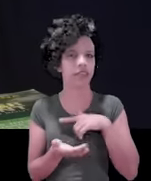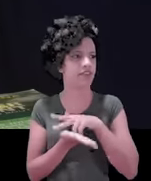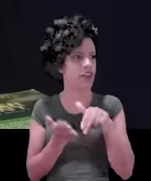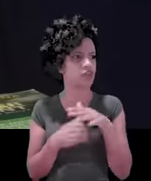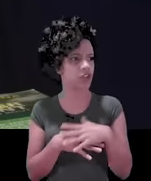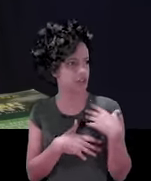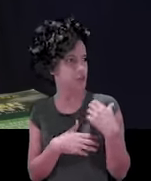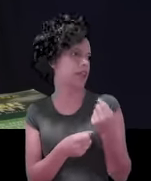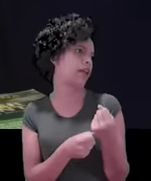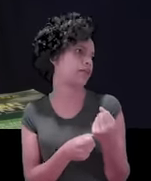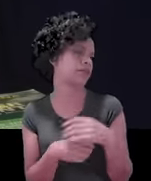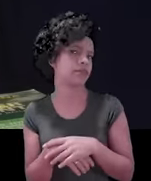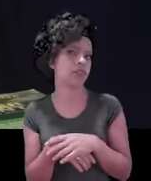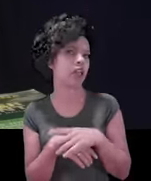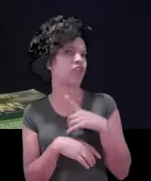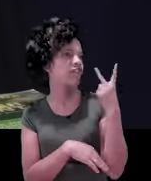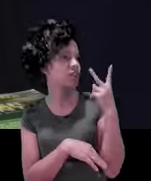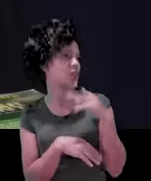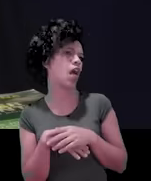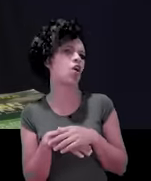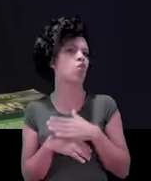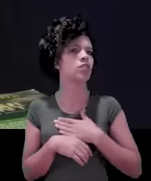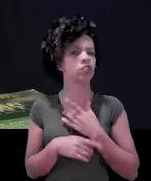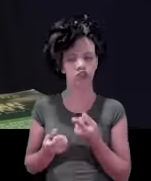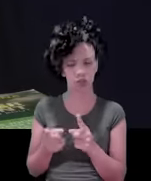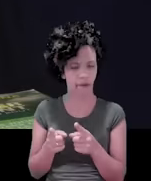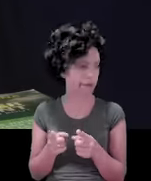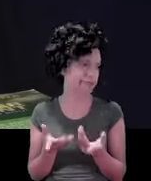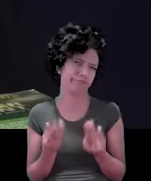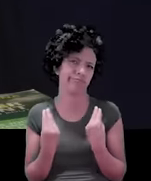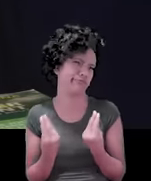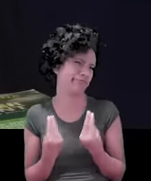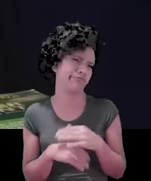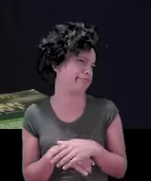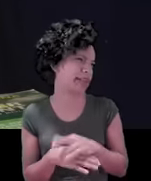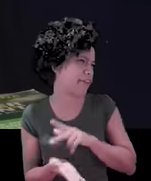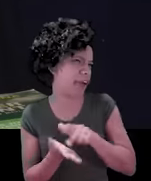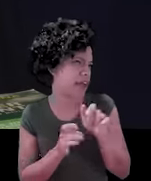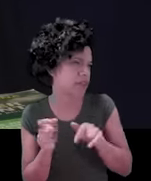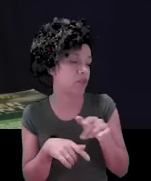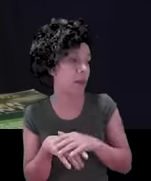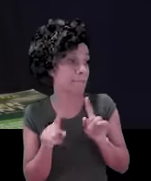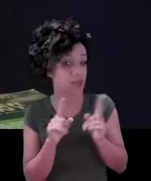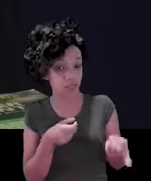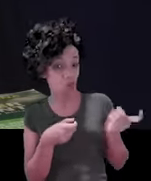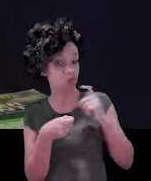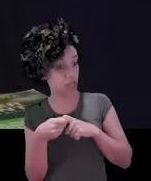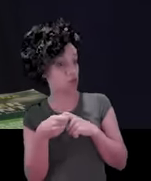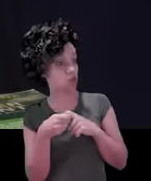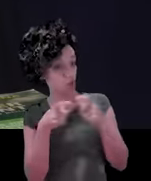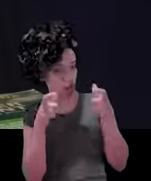diz que eu tinha sido sequestrado está na Venezuela curtindo um churrasco entendeu acabou nem falou então para mim ter voltado